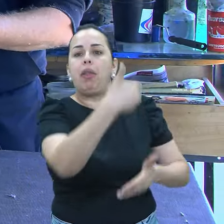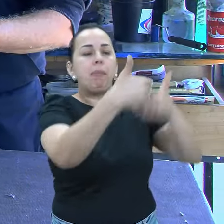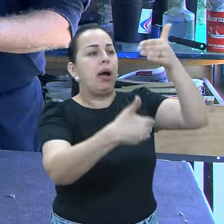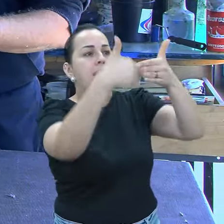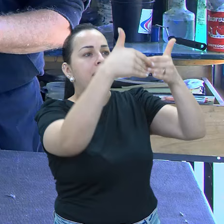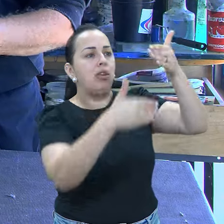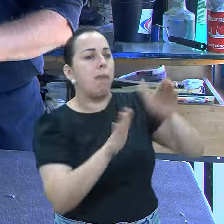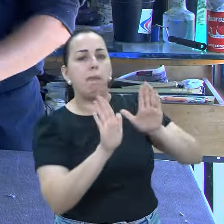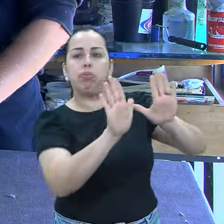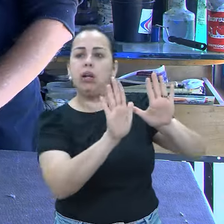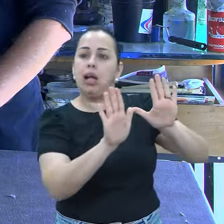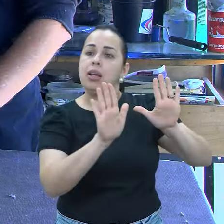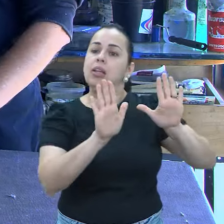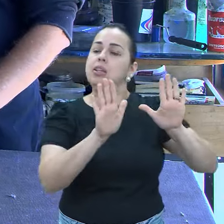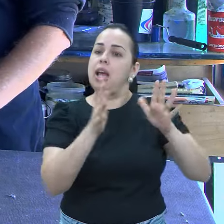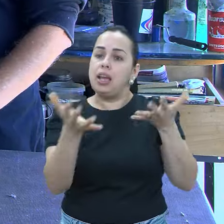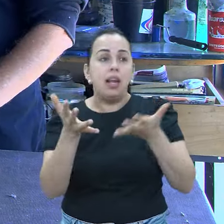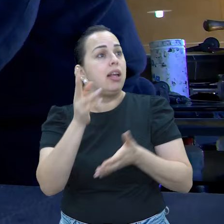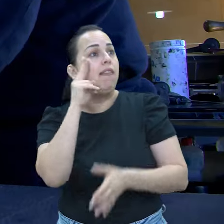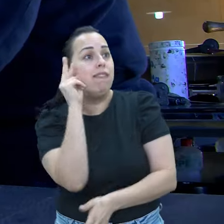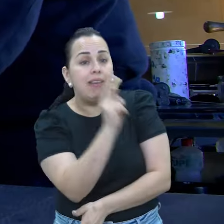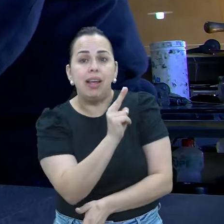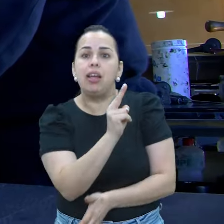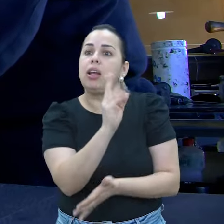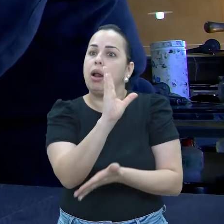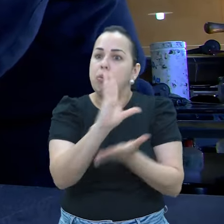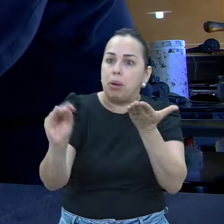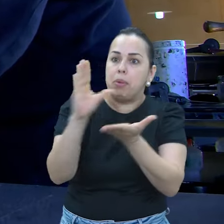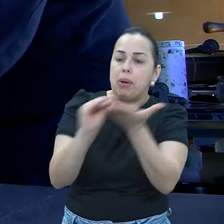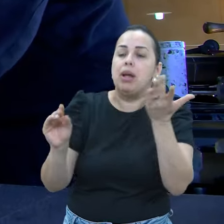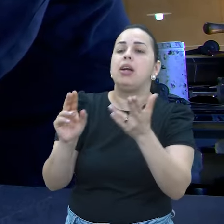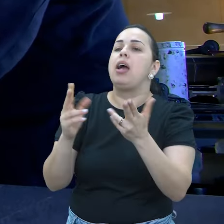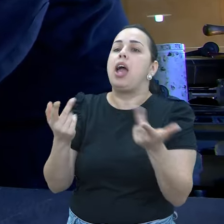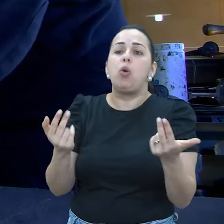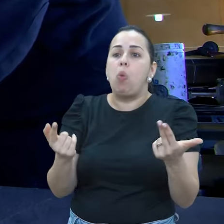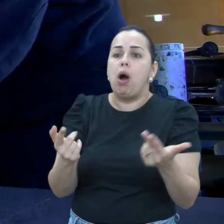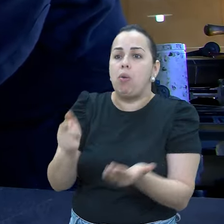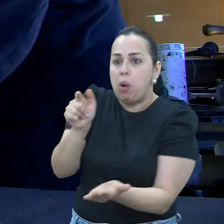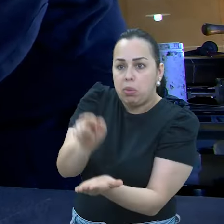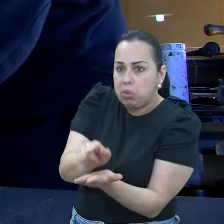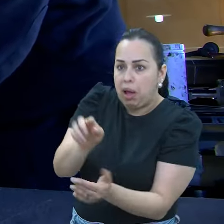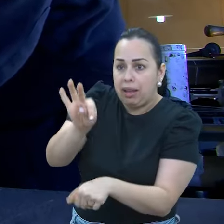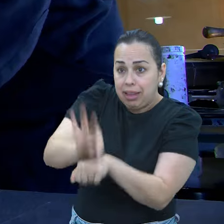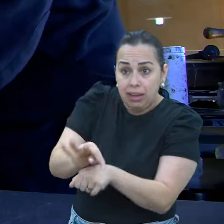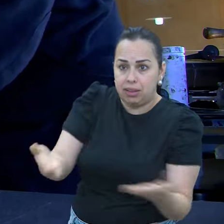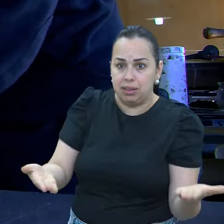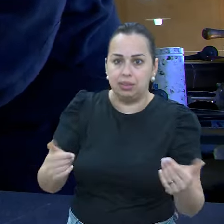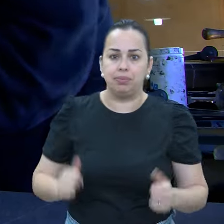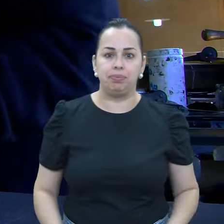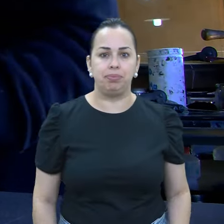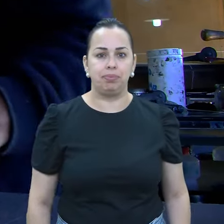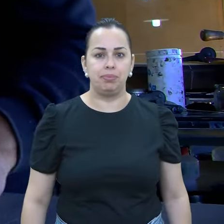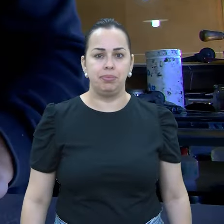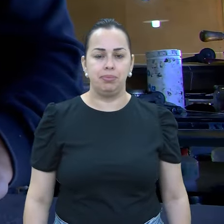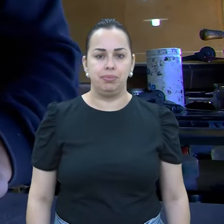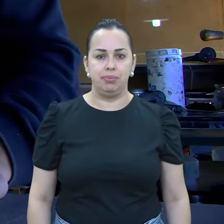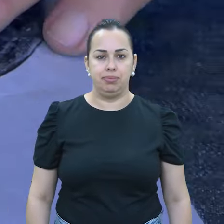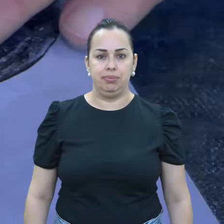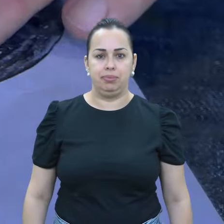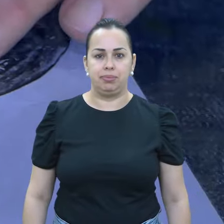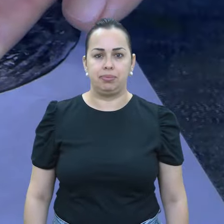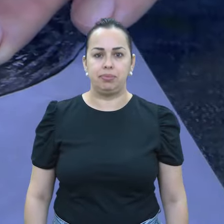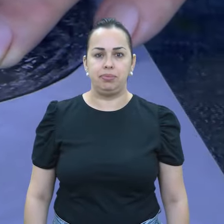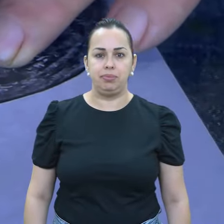era reproduzir. E essa tendência à reprodução é uma coisa que nasceu com as gravuras. Legal.